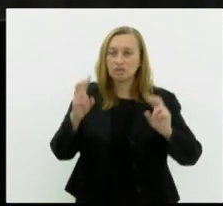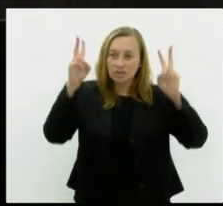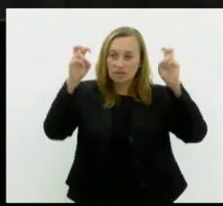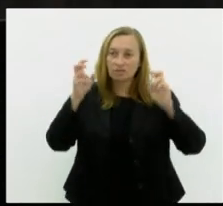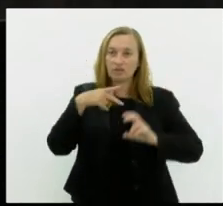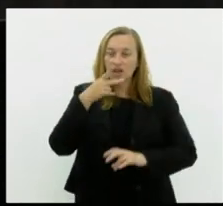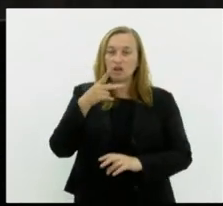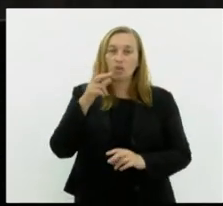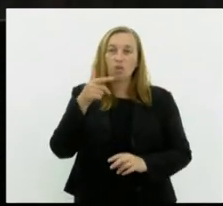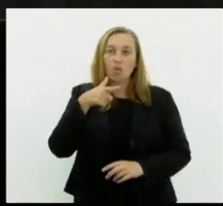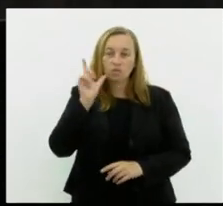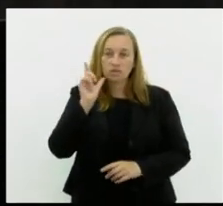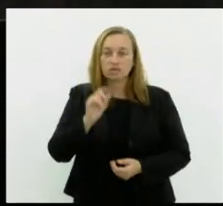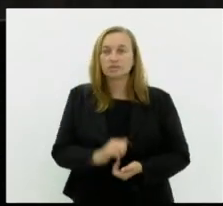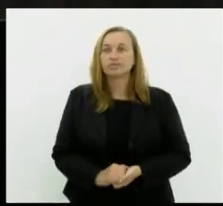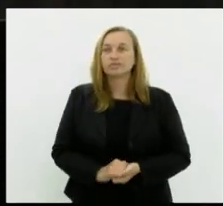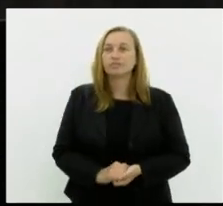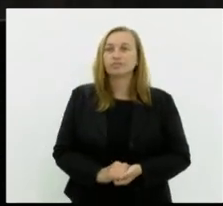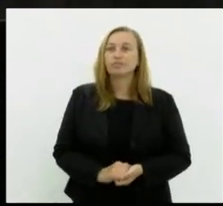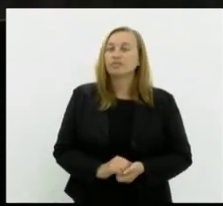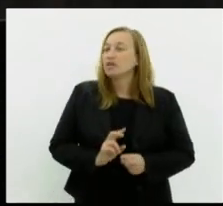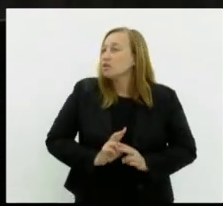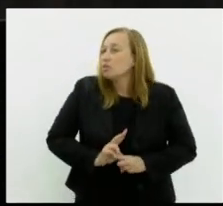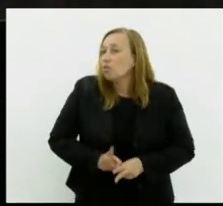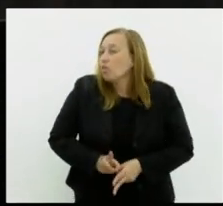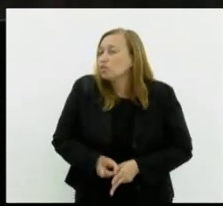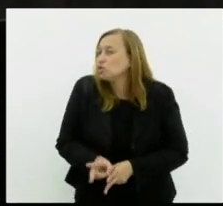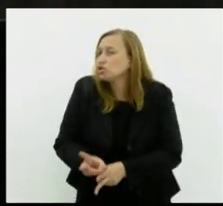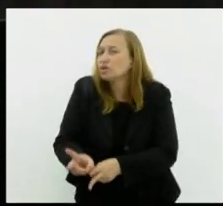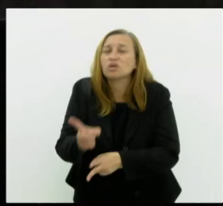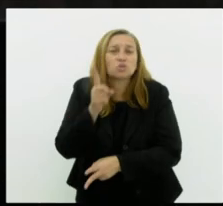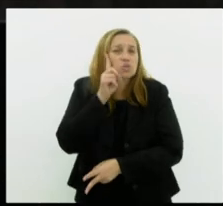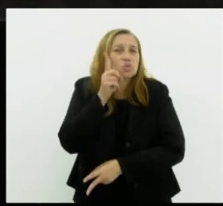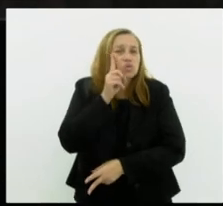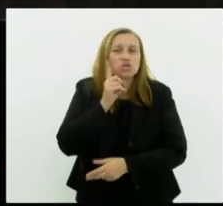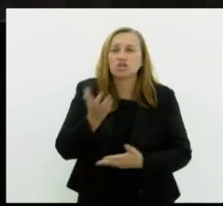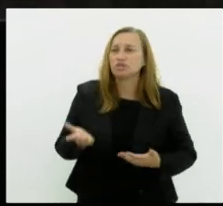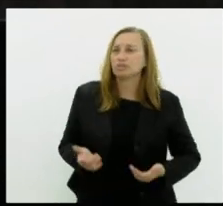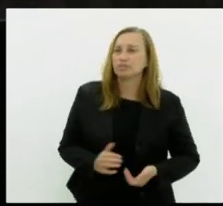ontem. E vou daqui para frente fazer todos os dias.